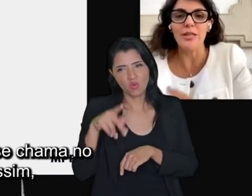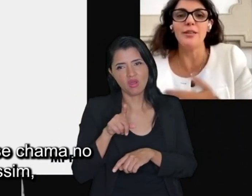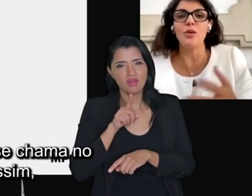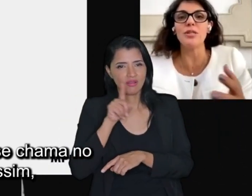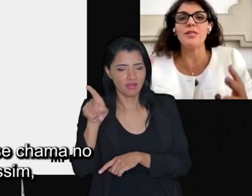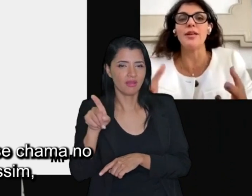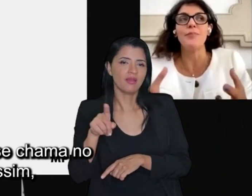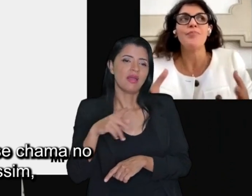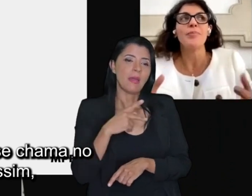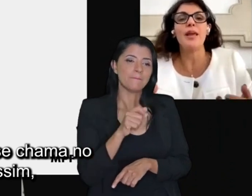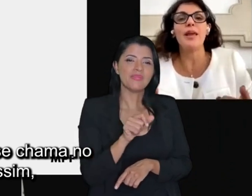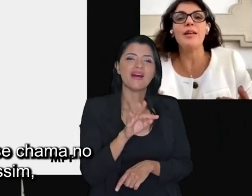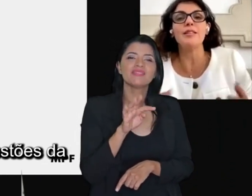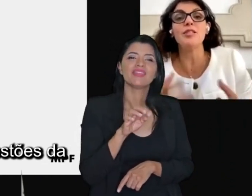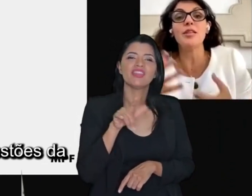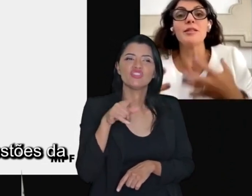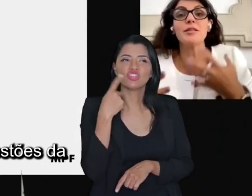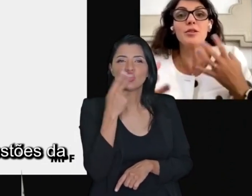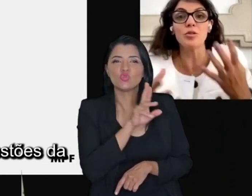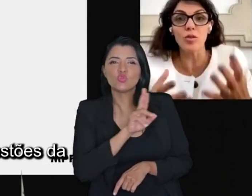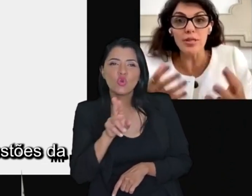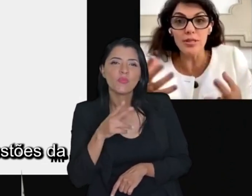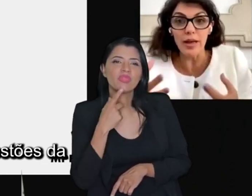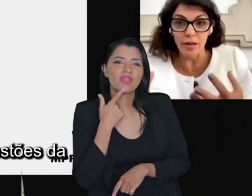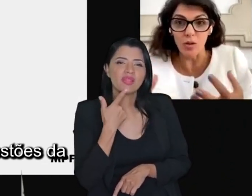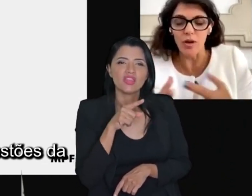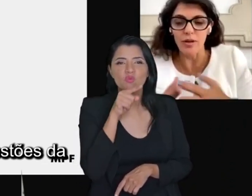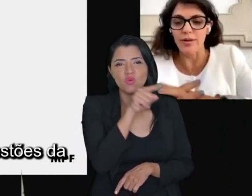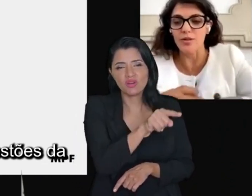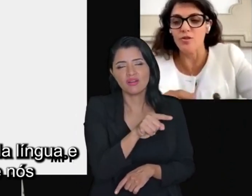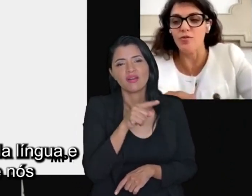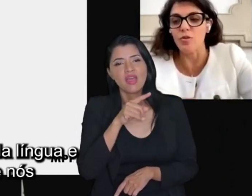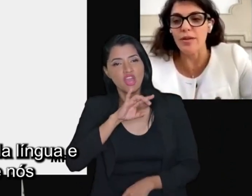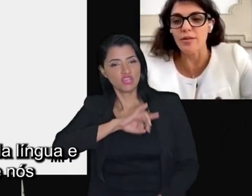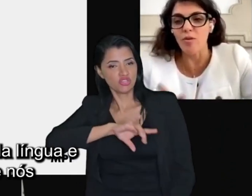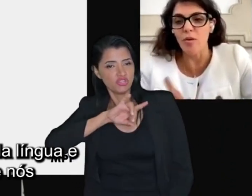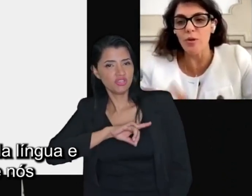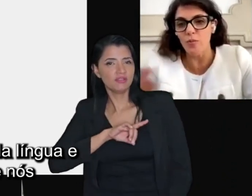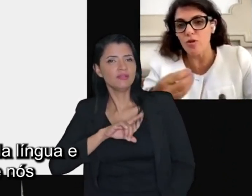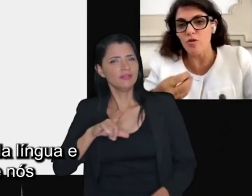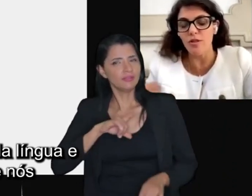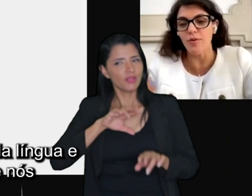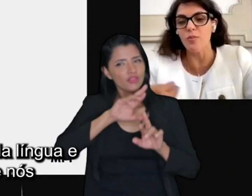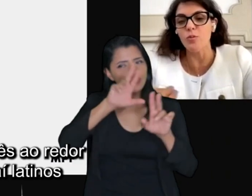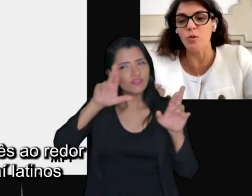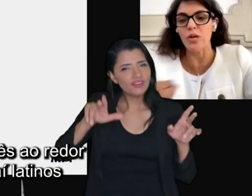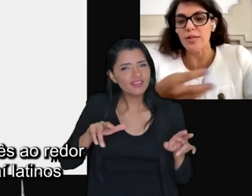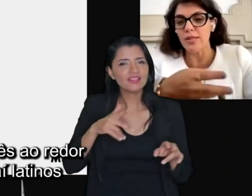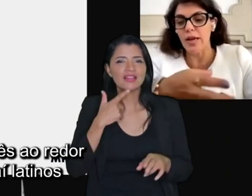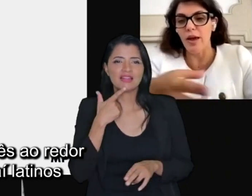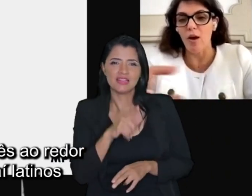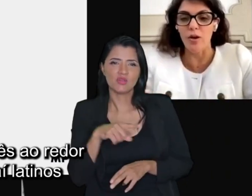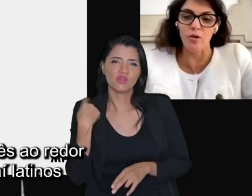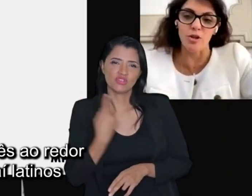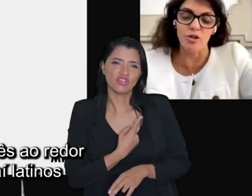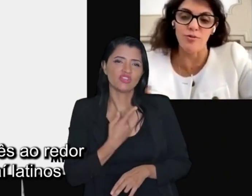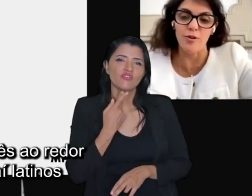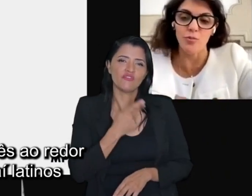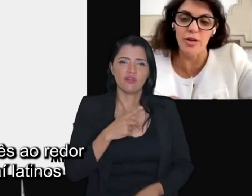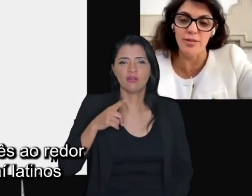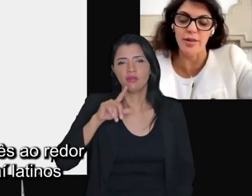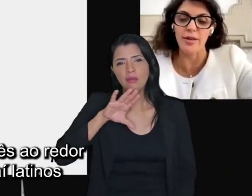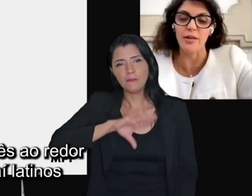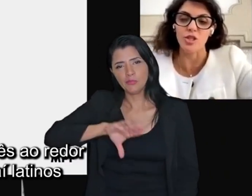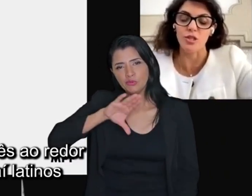no Chile. Então, assim, existem essas questões da língua, né? Essas dificuldades da língua, e principalmente nós que falamos português ao redor